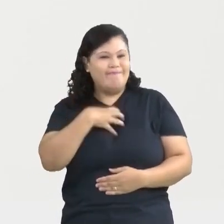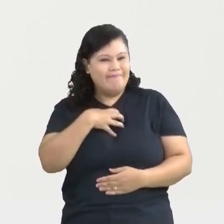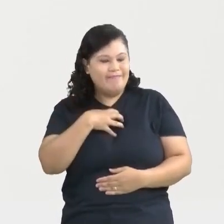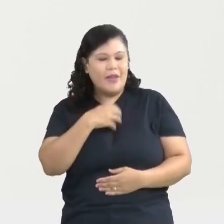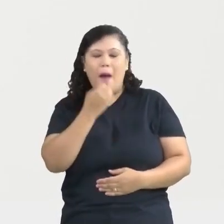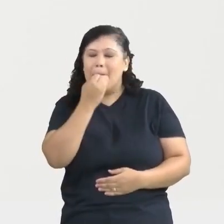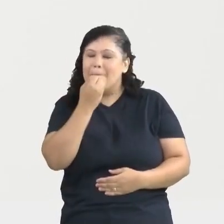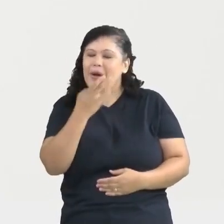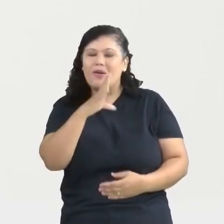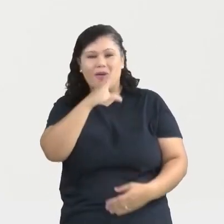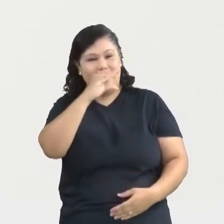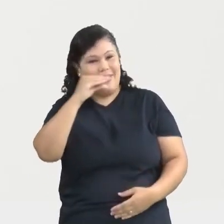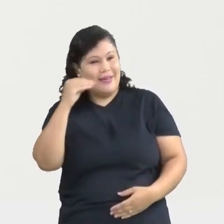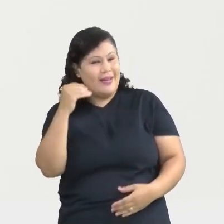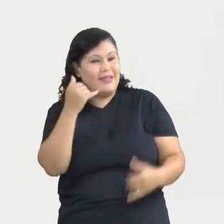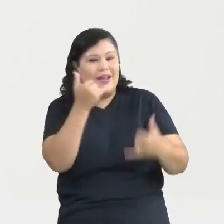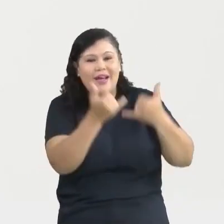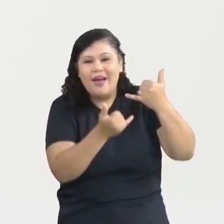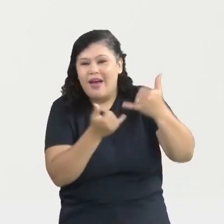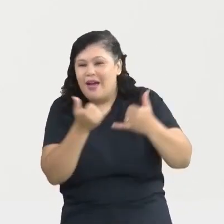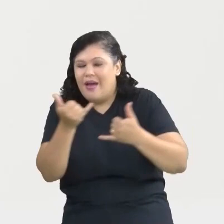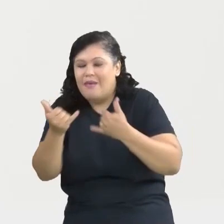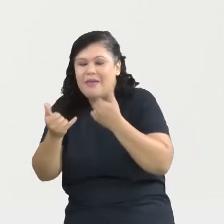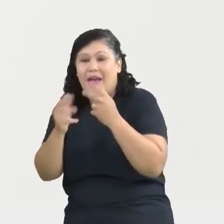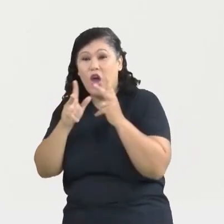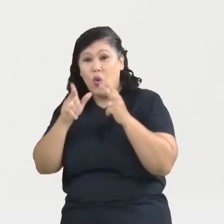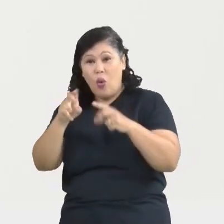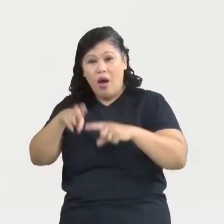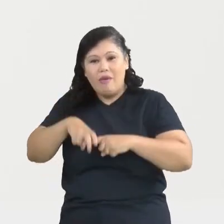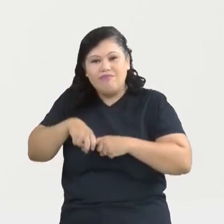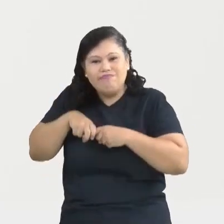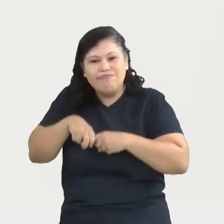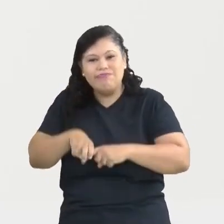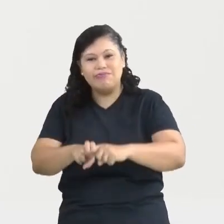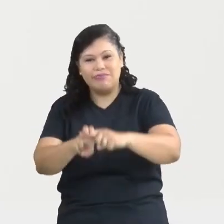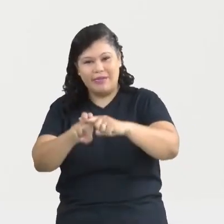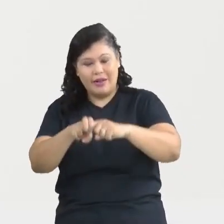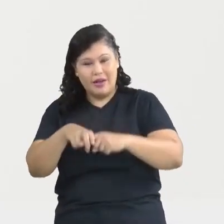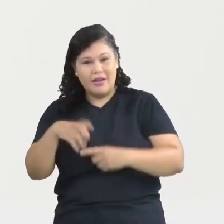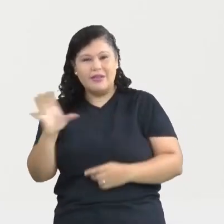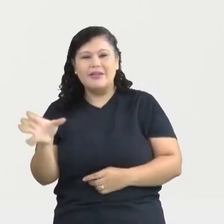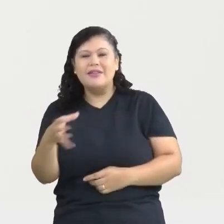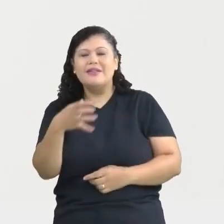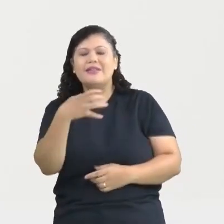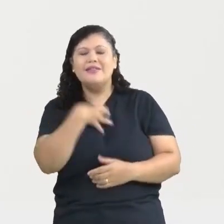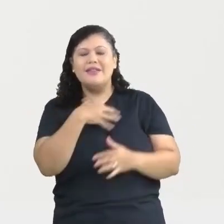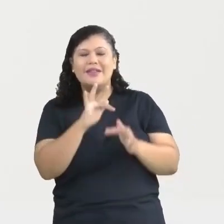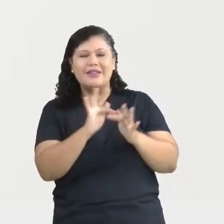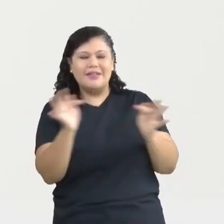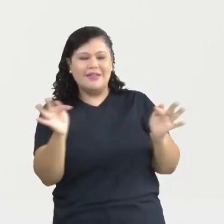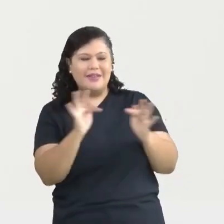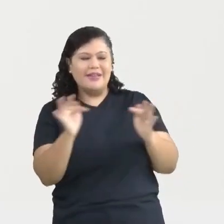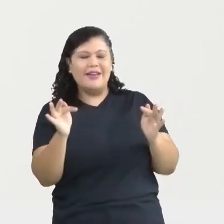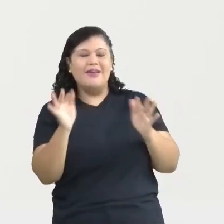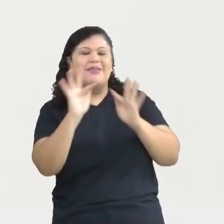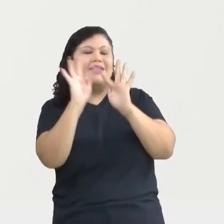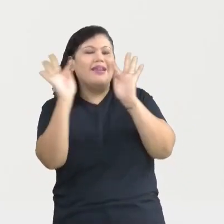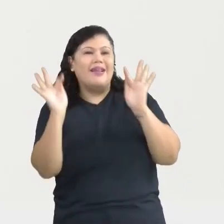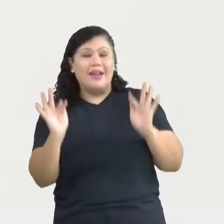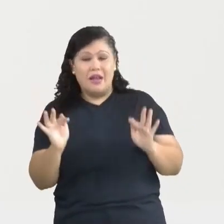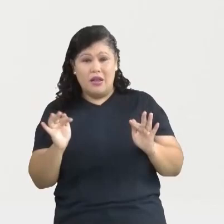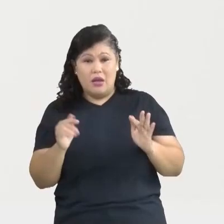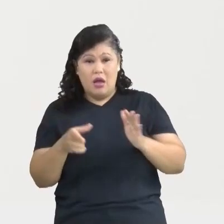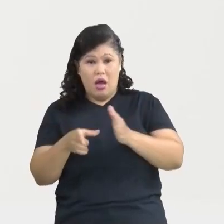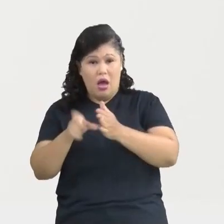criança. Brincar a vida como balança. Sentir em coisas simples a alegria, onde todavia